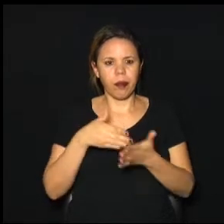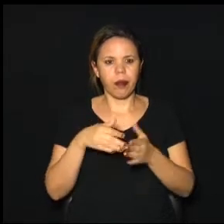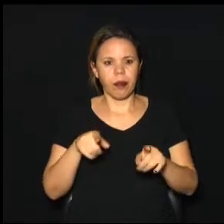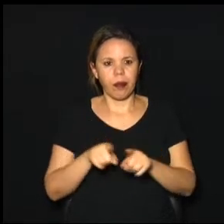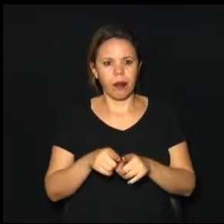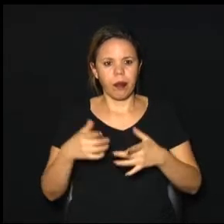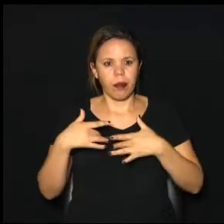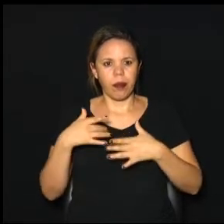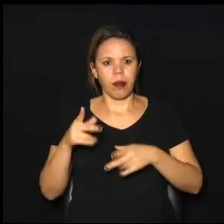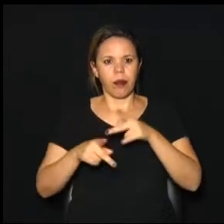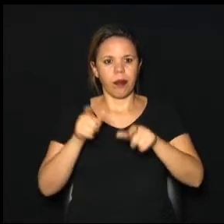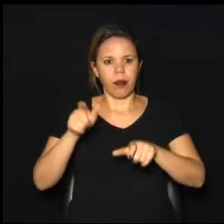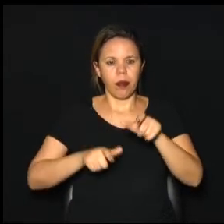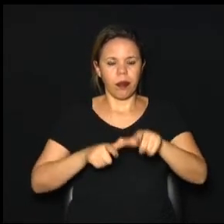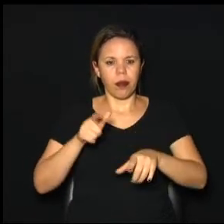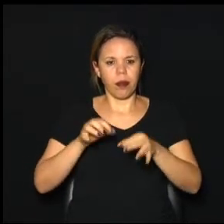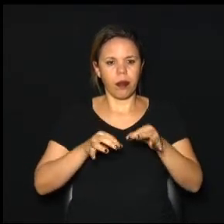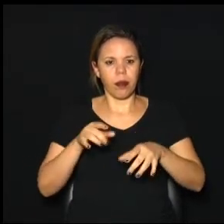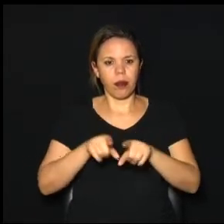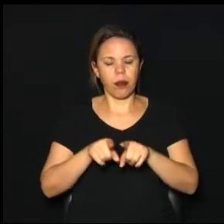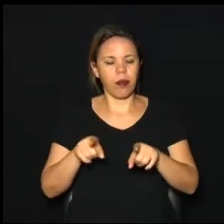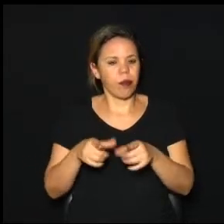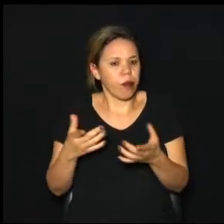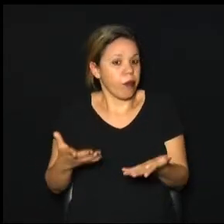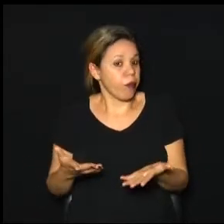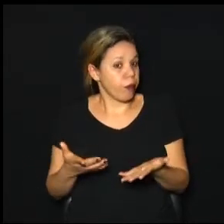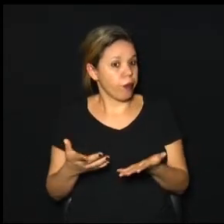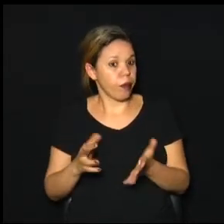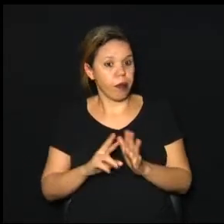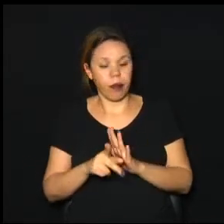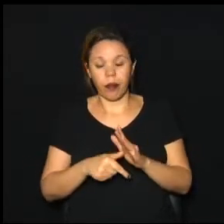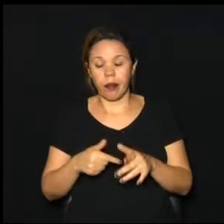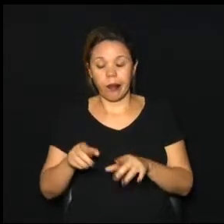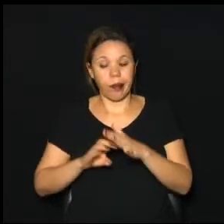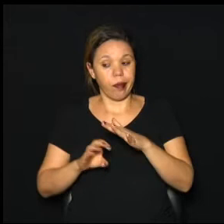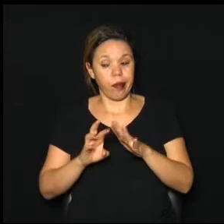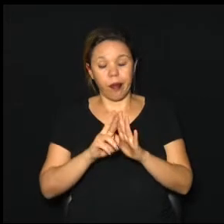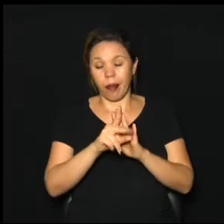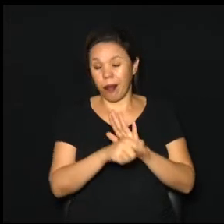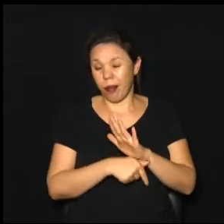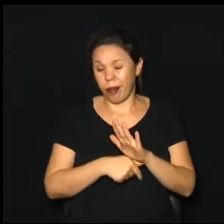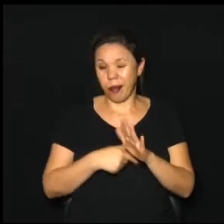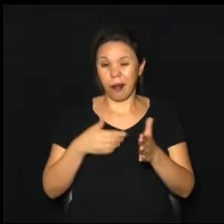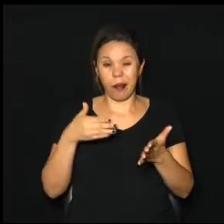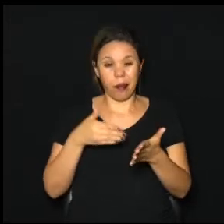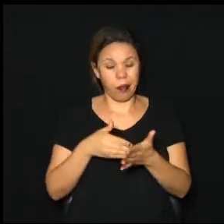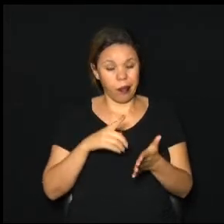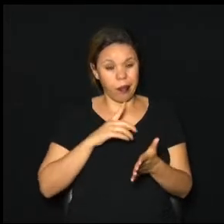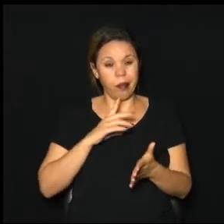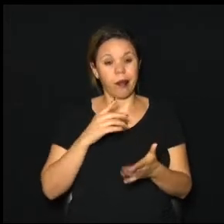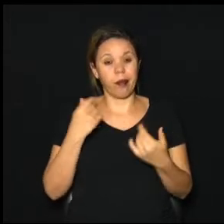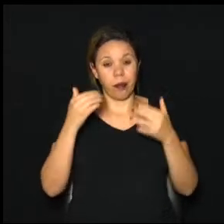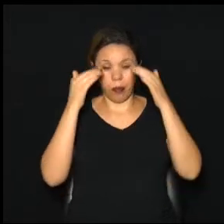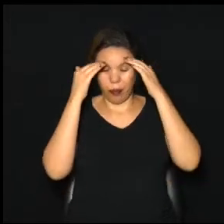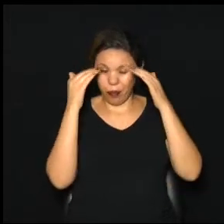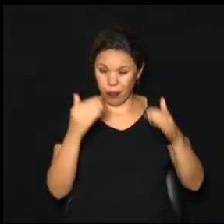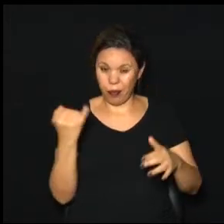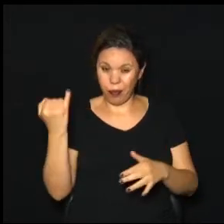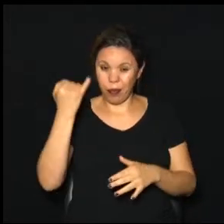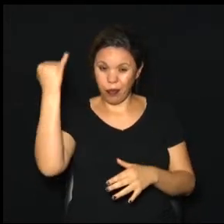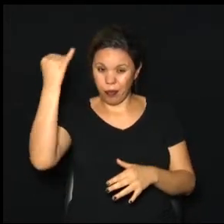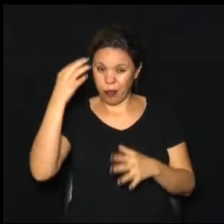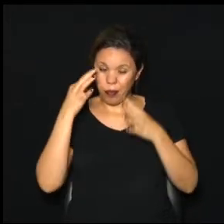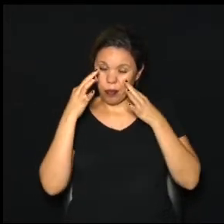de doação por pessoa jurídica, de estimáveis, enfim, tem uma série de regras que são indispensáveis